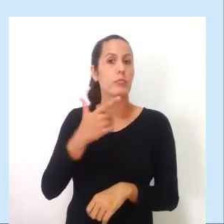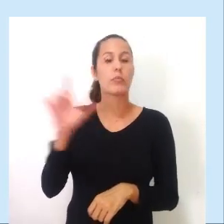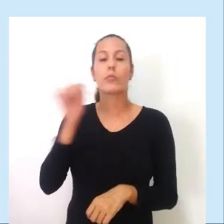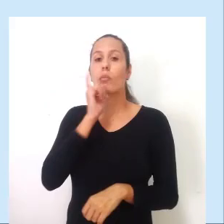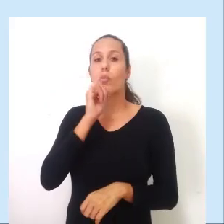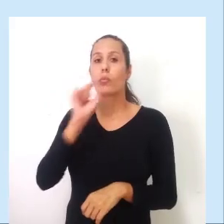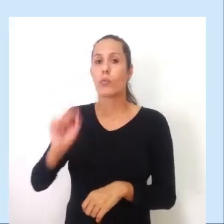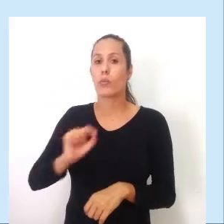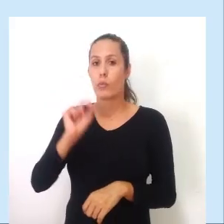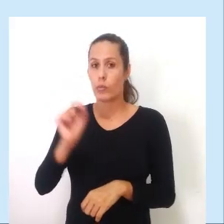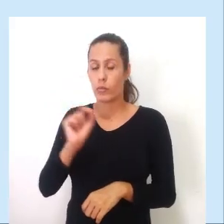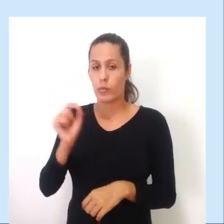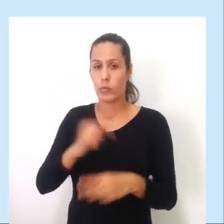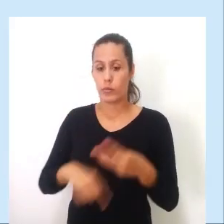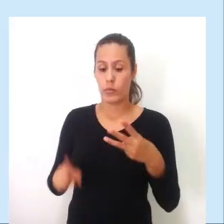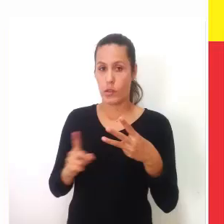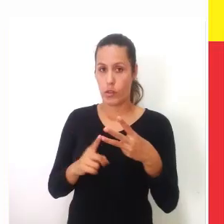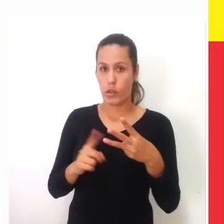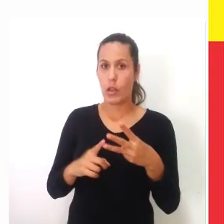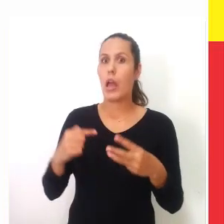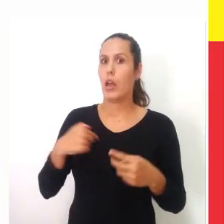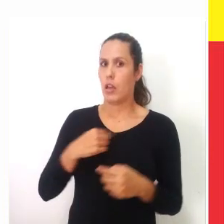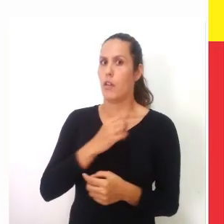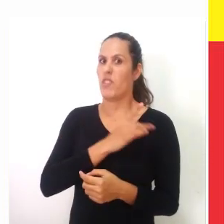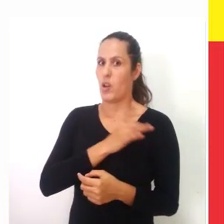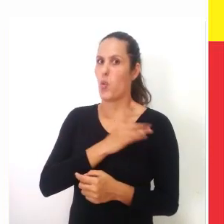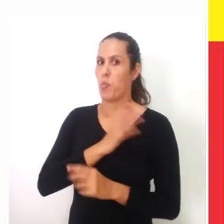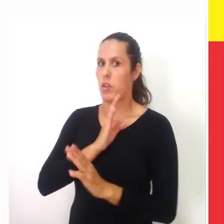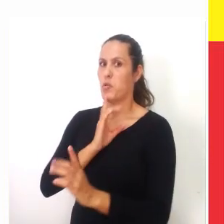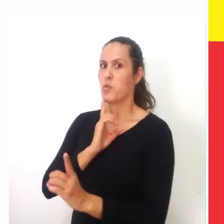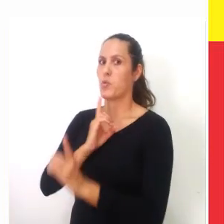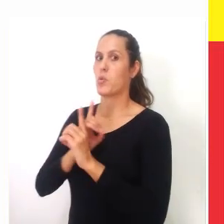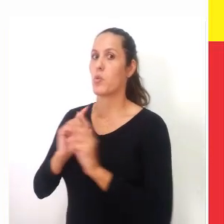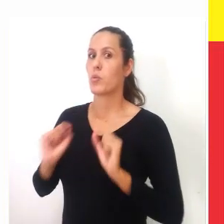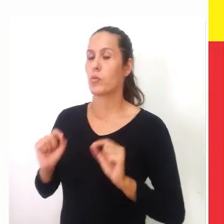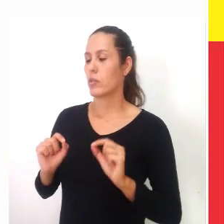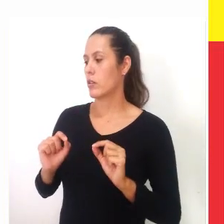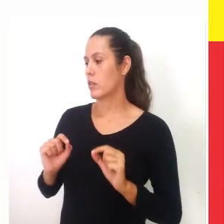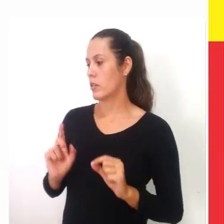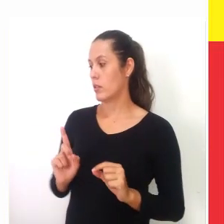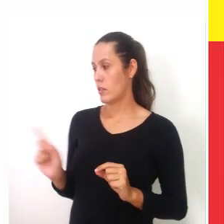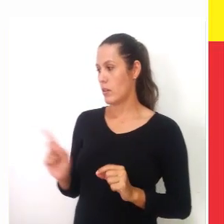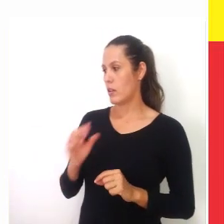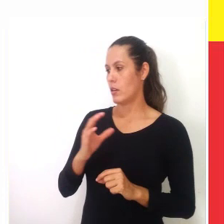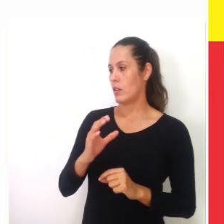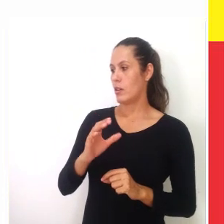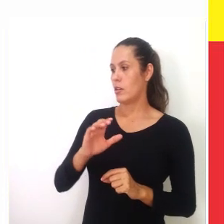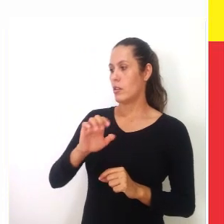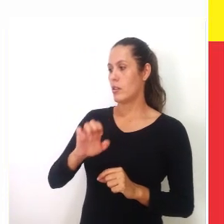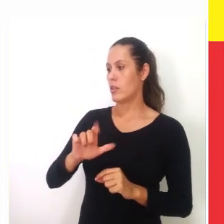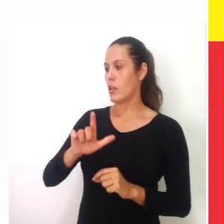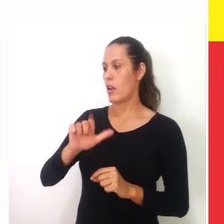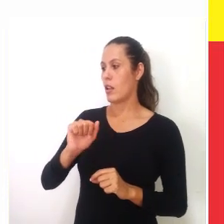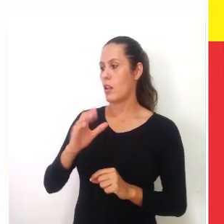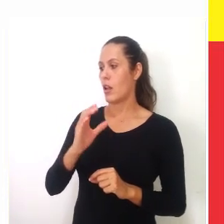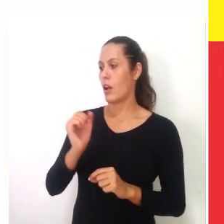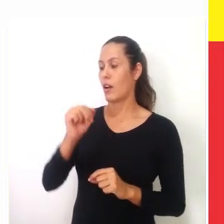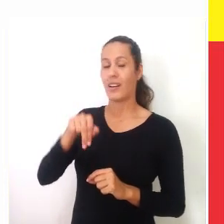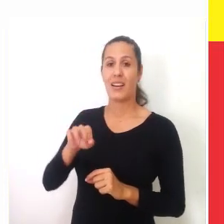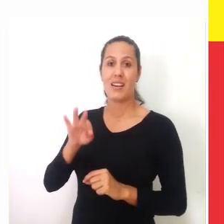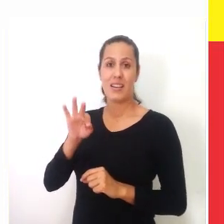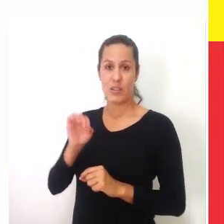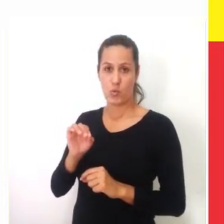fóssil vivo, este aí eu ficaria com medo de encontrar. O selacanto também é um fóssil